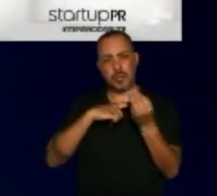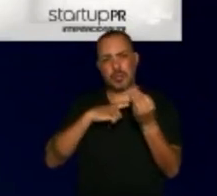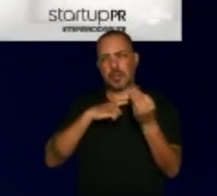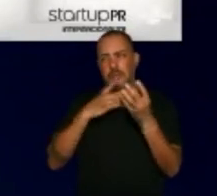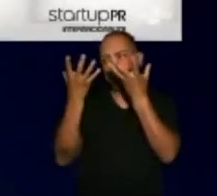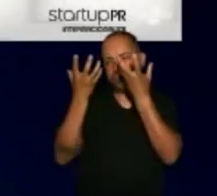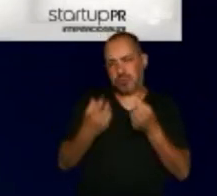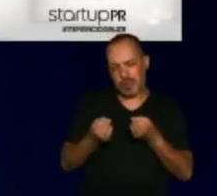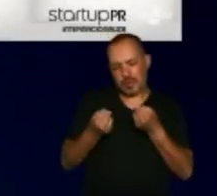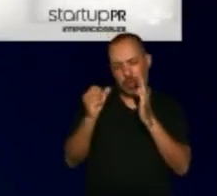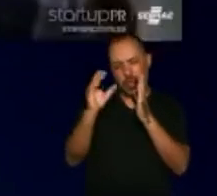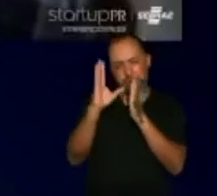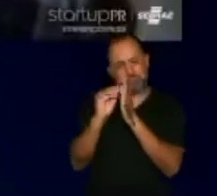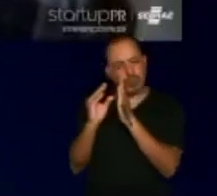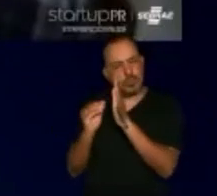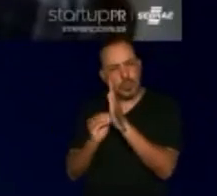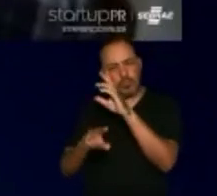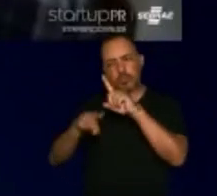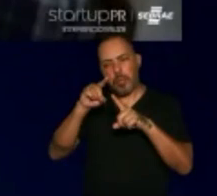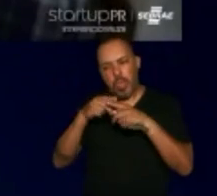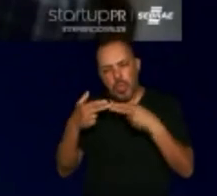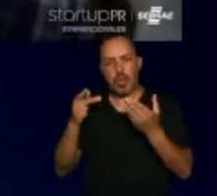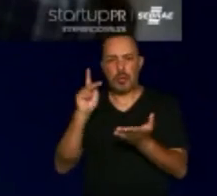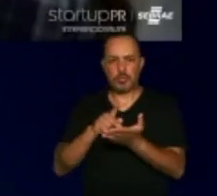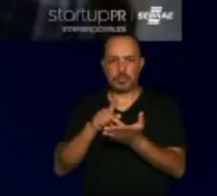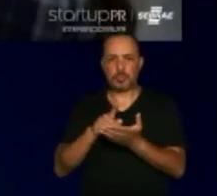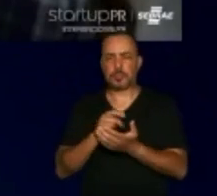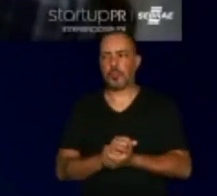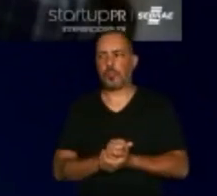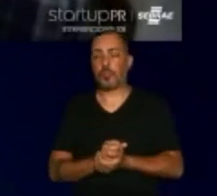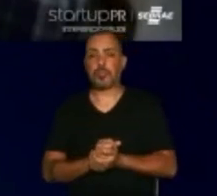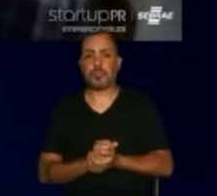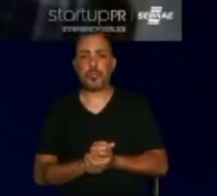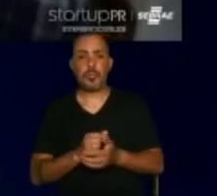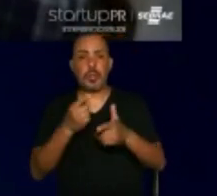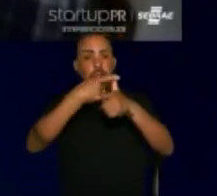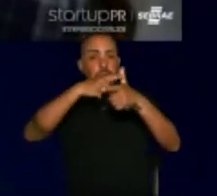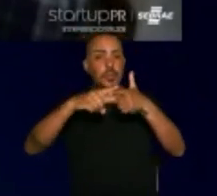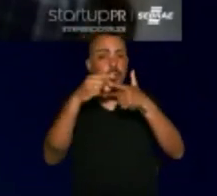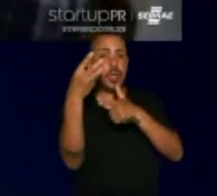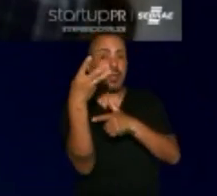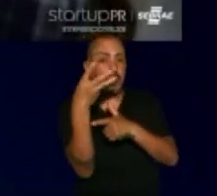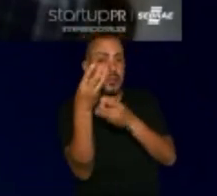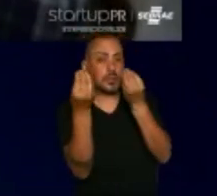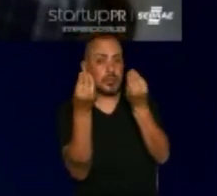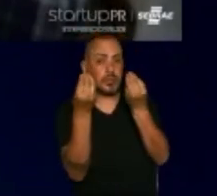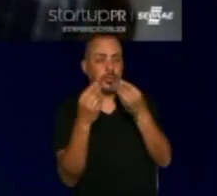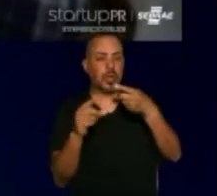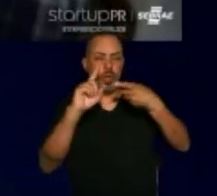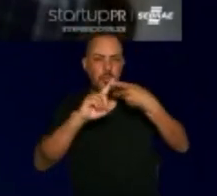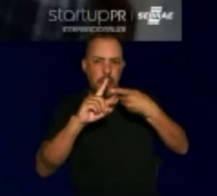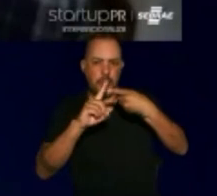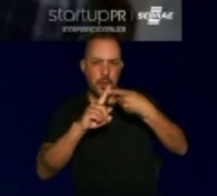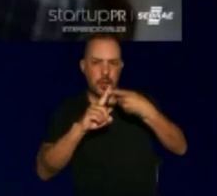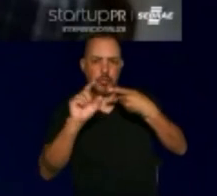vão receber todo esse conteúdo, né, do programa. Então, e ele é dividido em 3 etapas, né? Então, nós temos a primeira etapa, que é a etapa